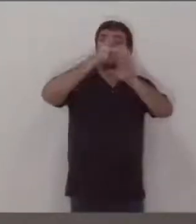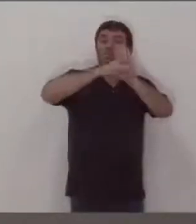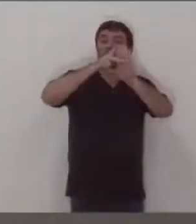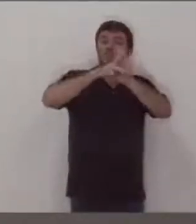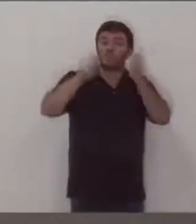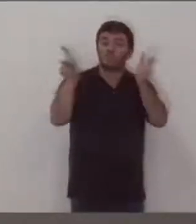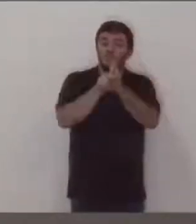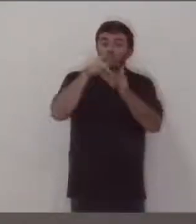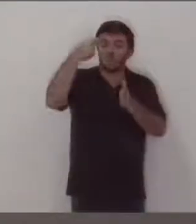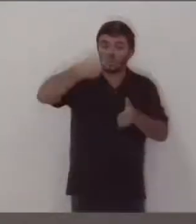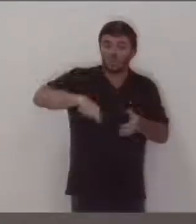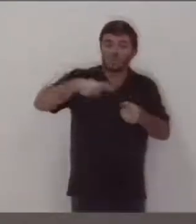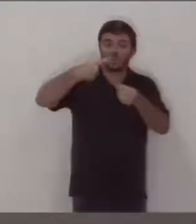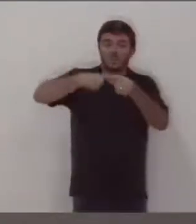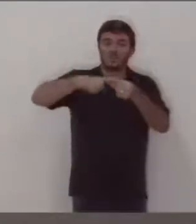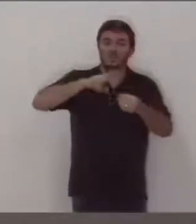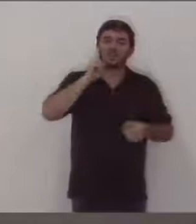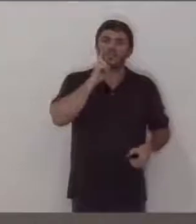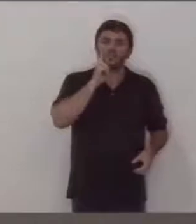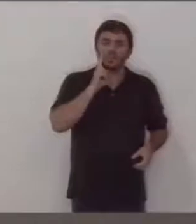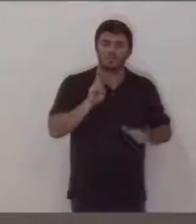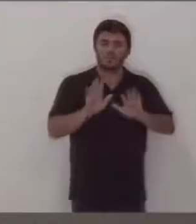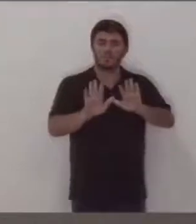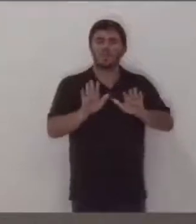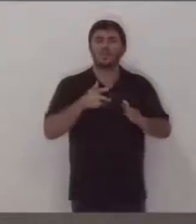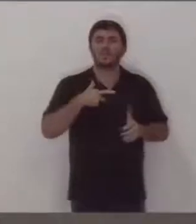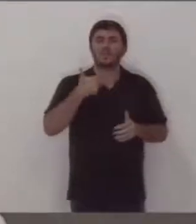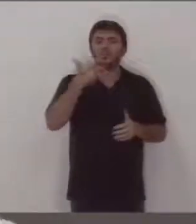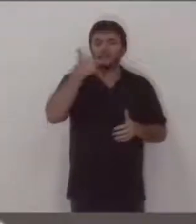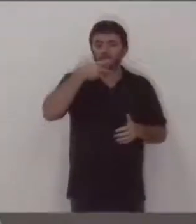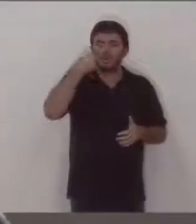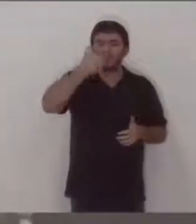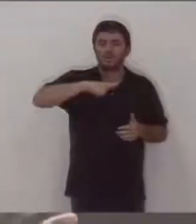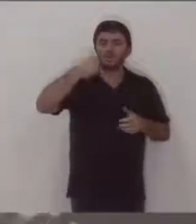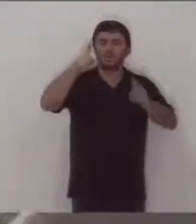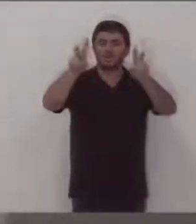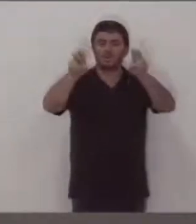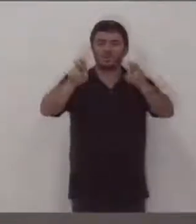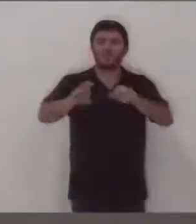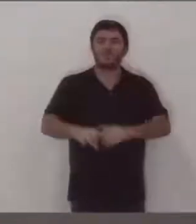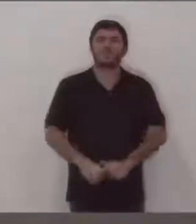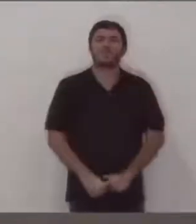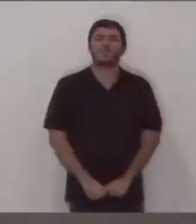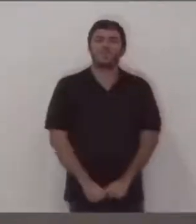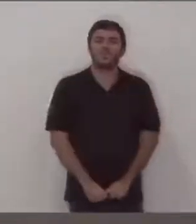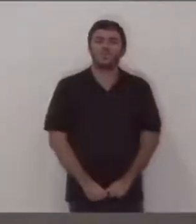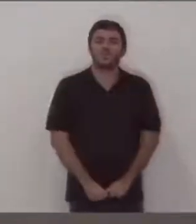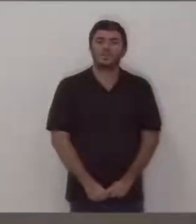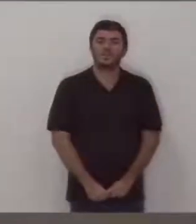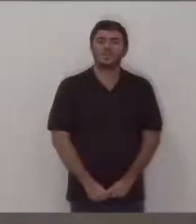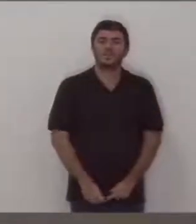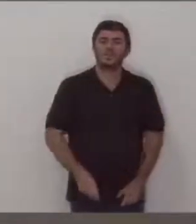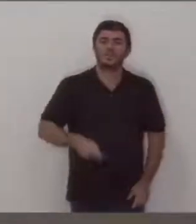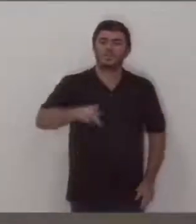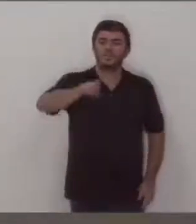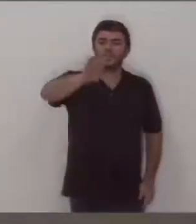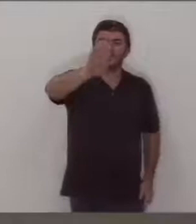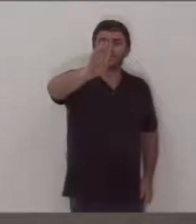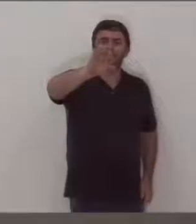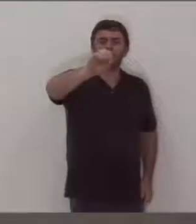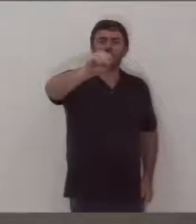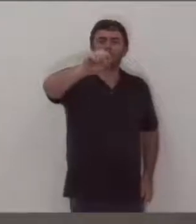deixa eu aproveitar e falar mais uma questão aqui, que me perguntaram essa semana do boletim. Então, o boletim